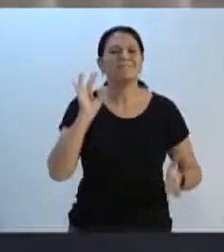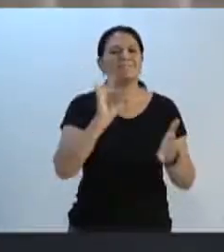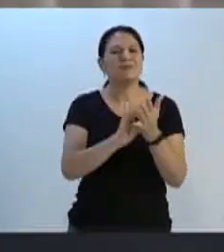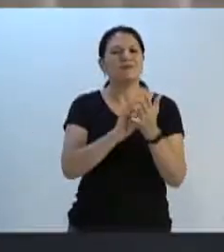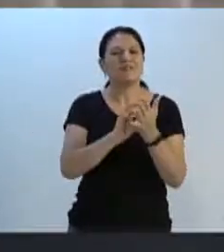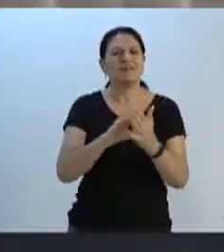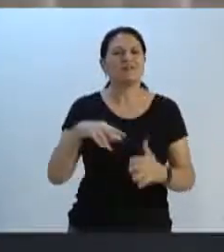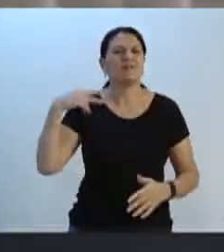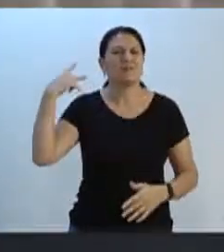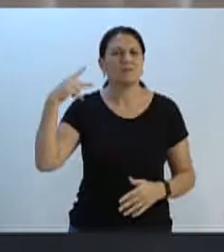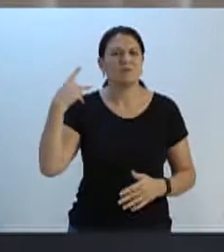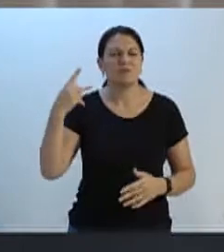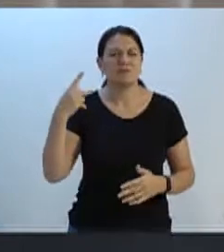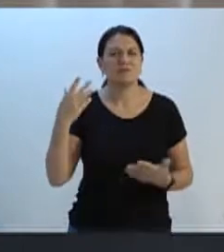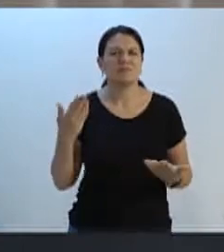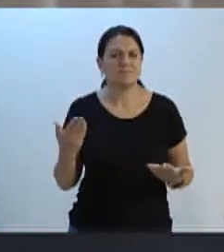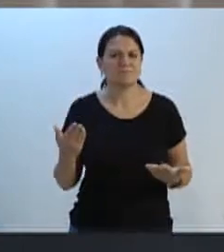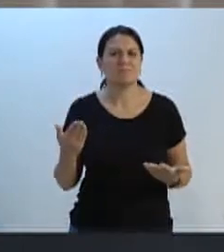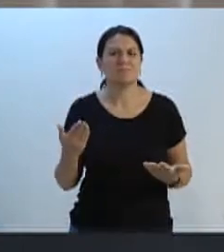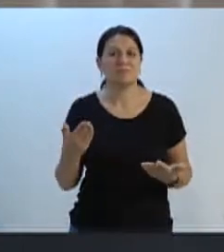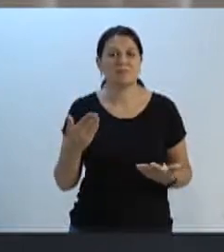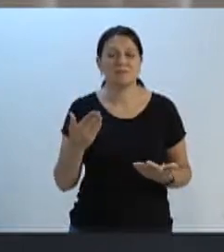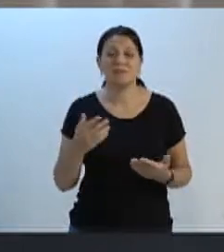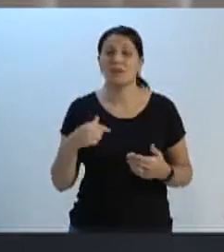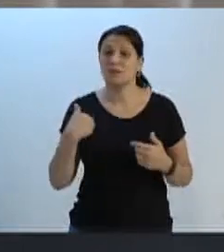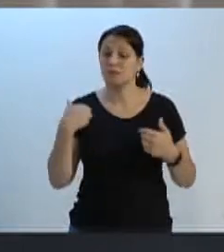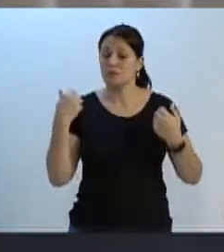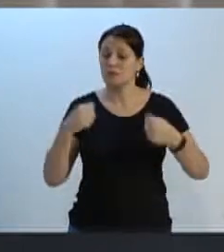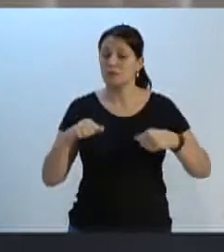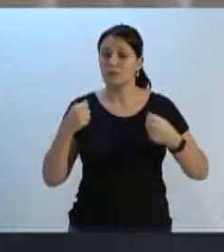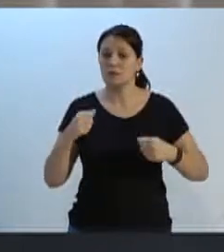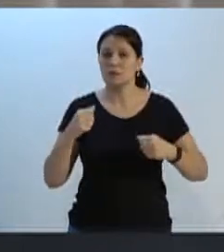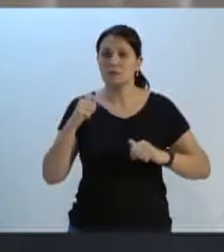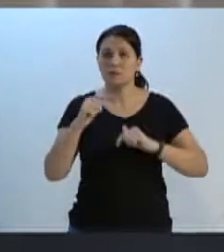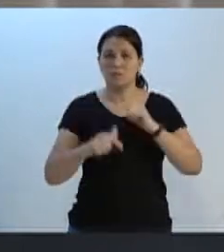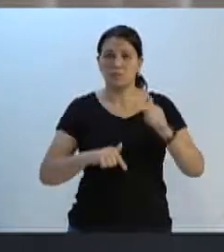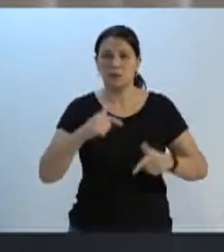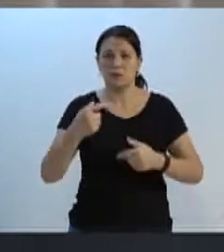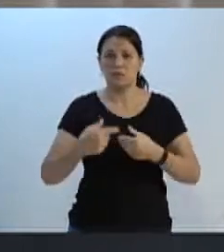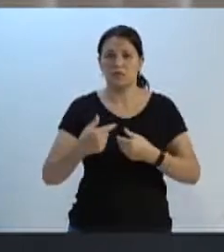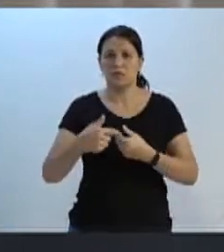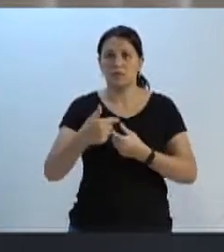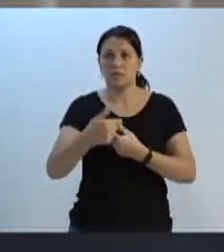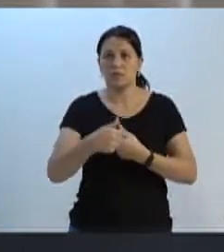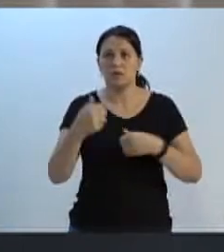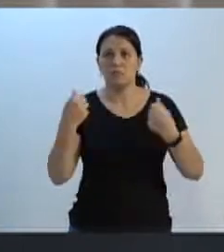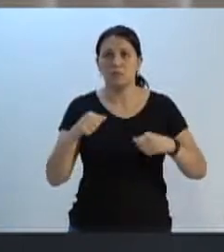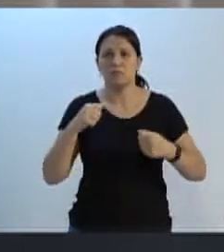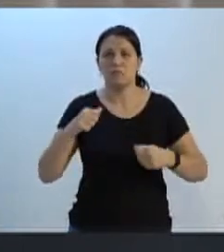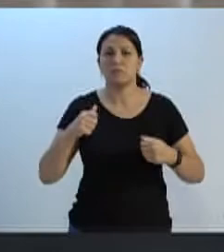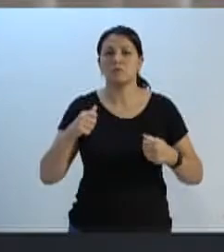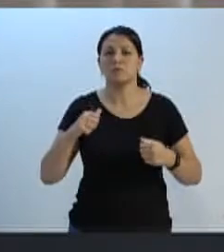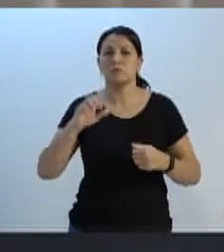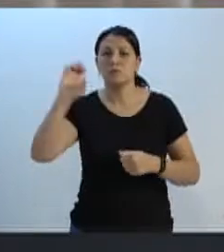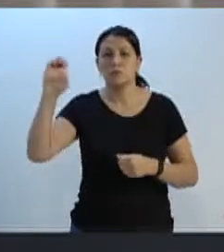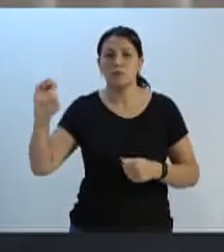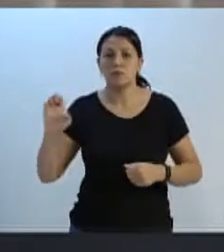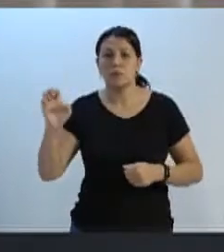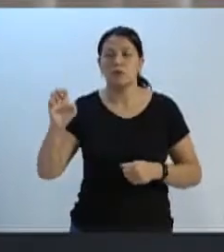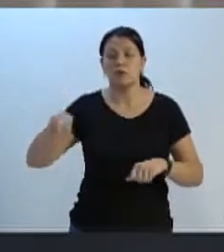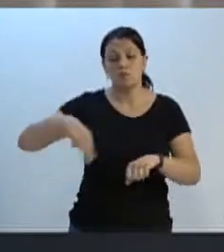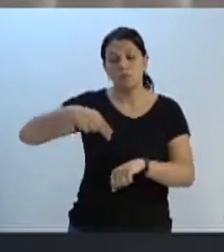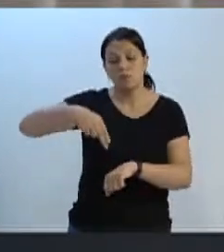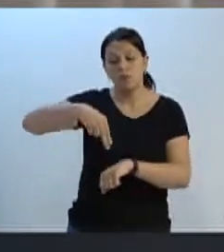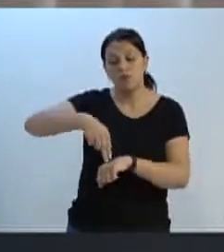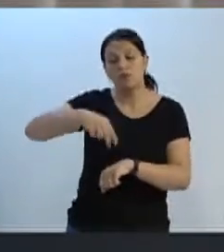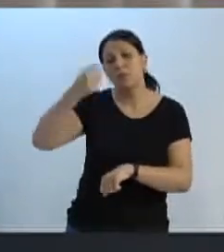aparecem só em período eleitoral. Nós precisamos trabalhar uma cidade, nós precisamos trabalhar um estado, nós precisamos trabalhar uma nação,